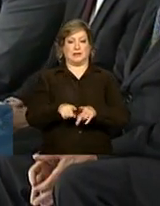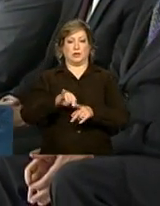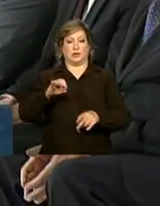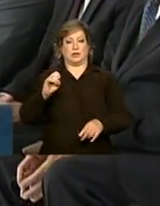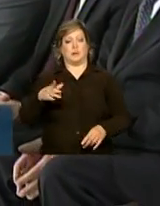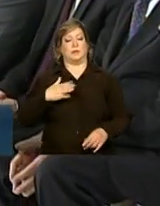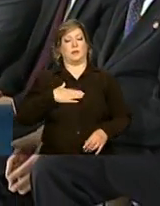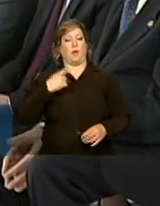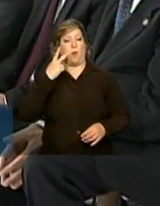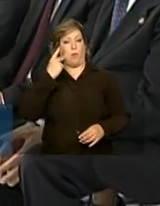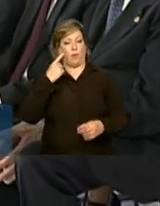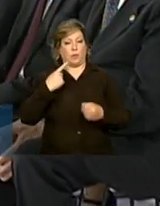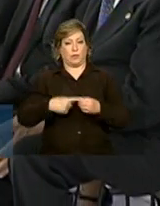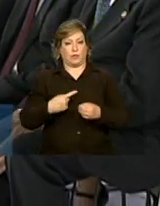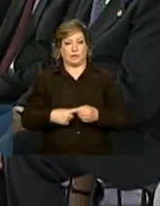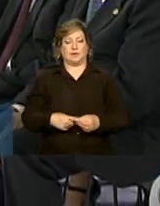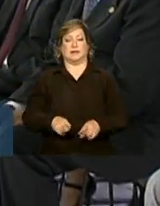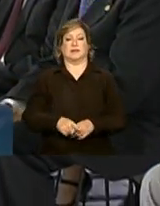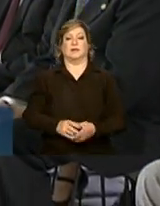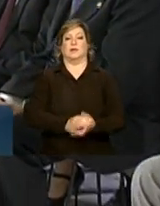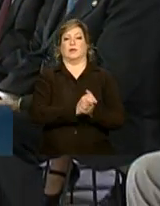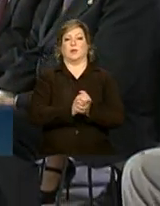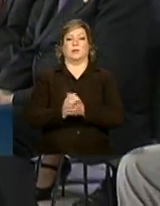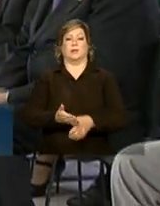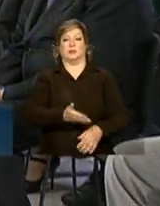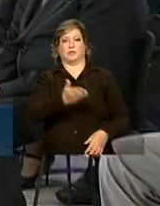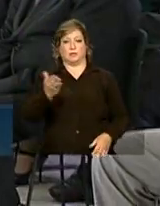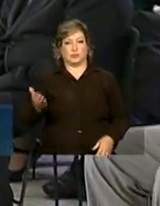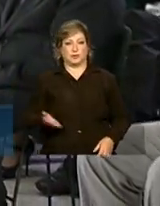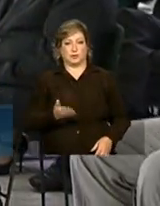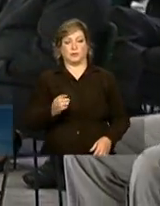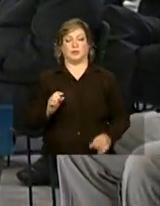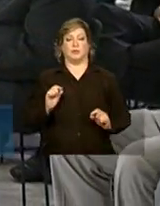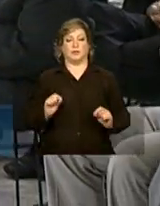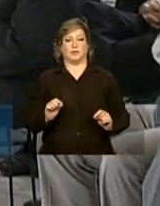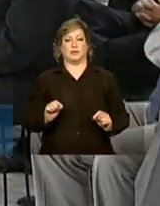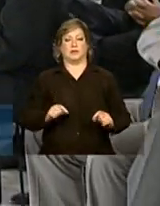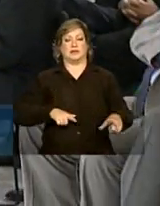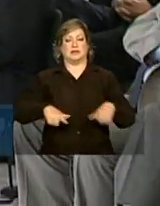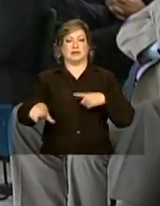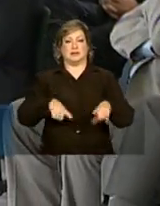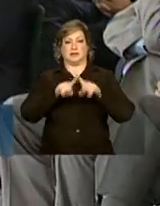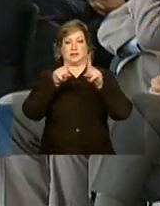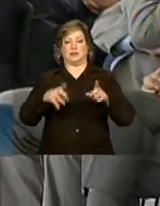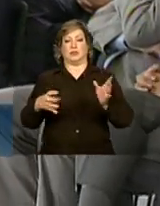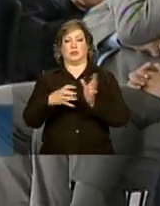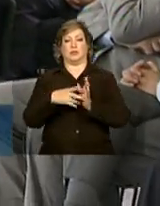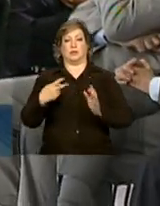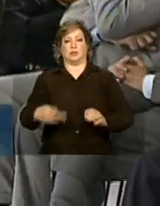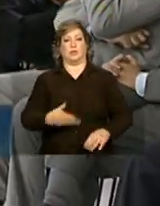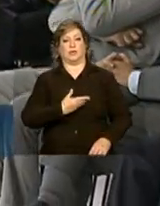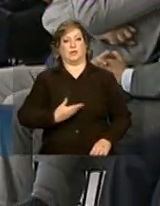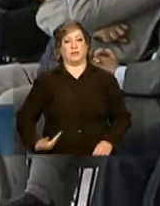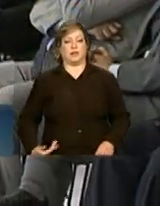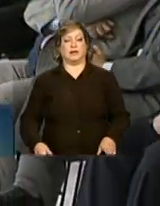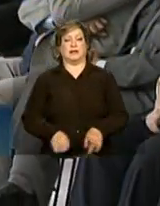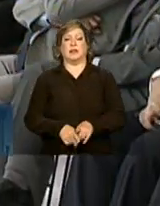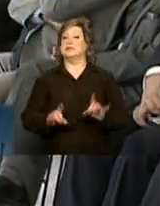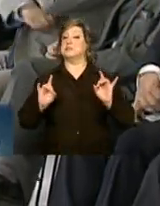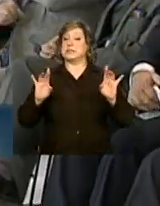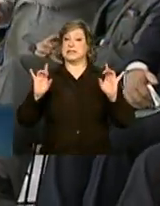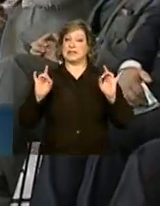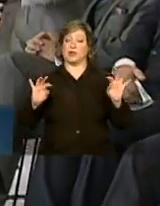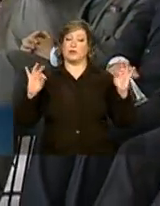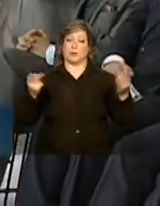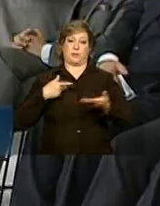Ceará. Cumprimentar todos os ministros de Estado, todos os senhores servidores públicos e, em modo muito especial,